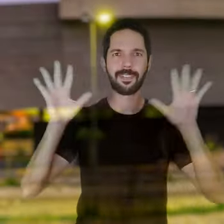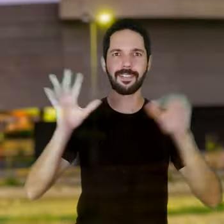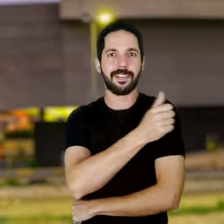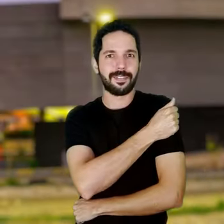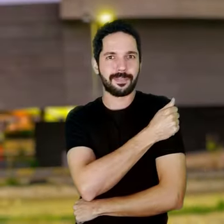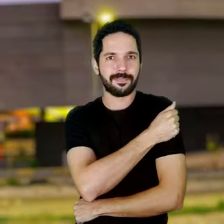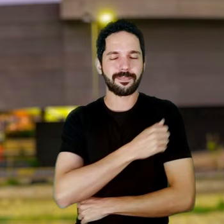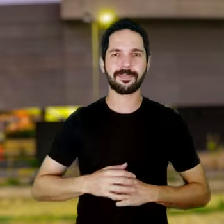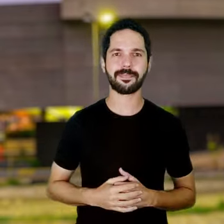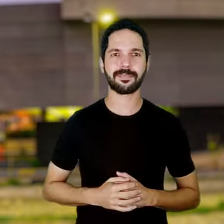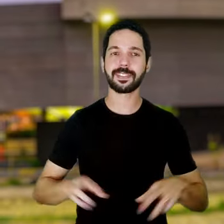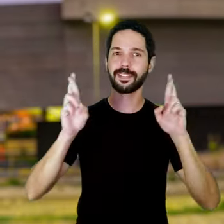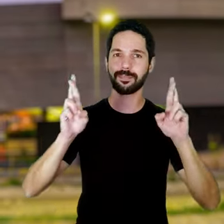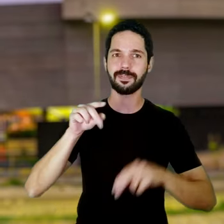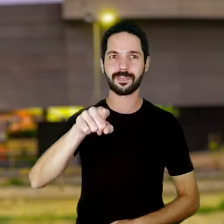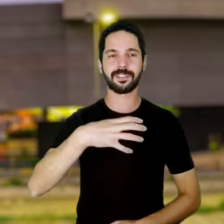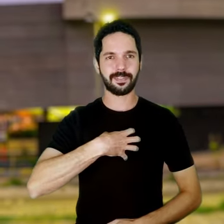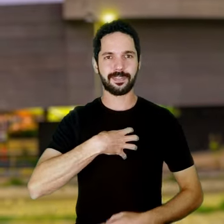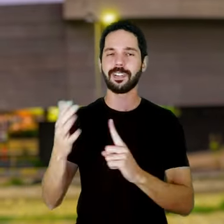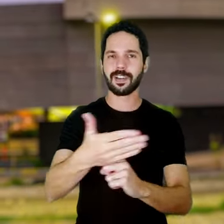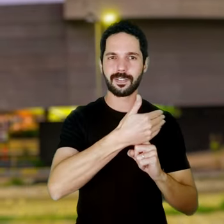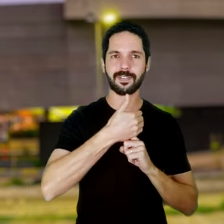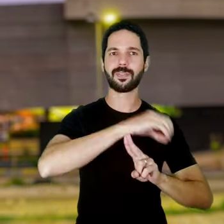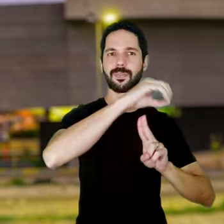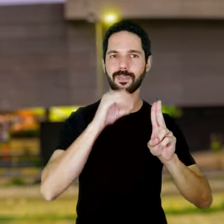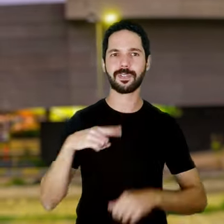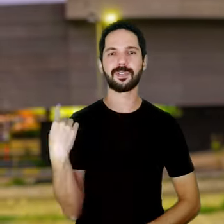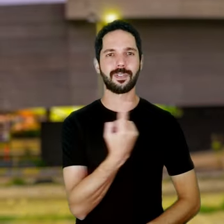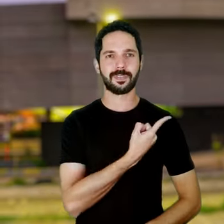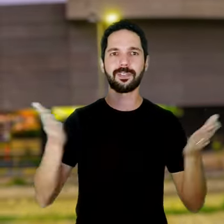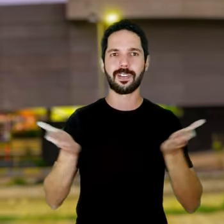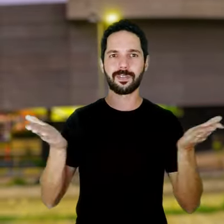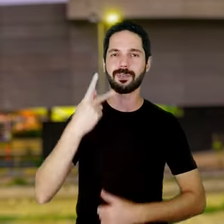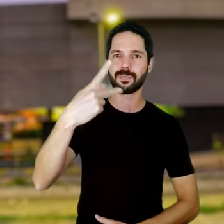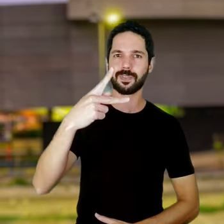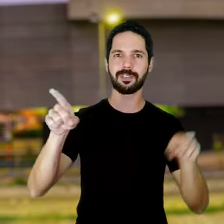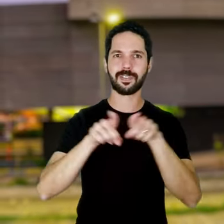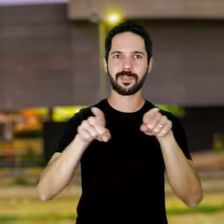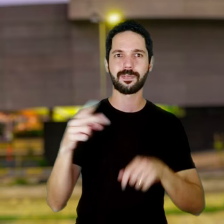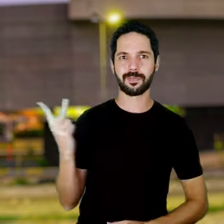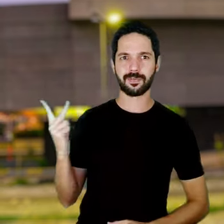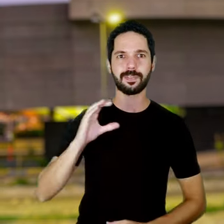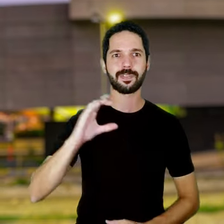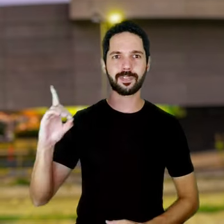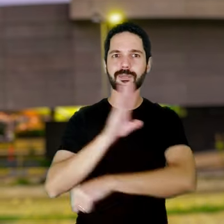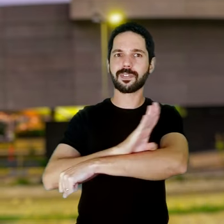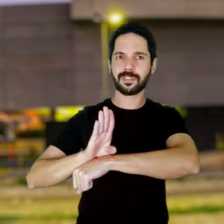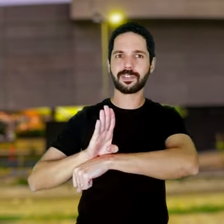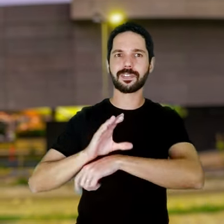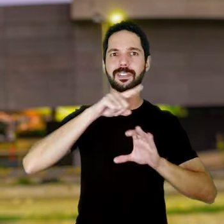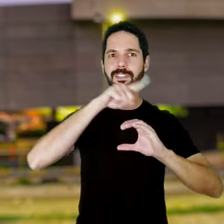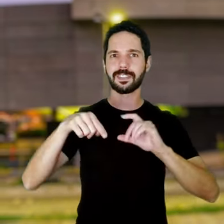Olá, discentes. Sintam-se acolhidos em nossa universidade, que, aliás, agora é sua também. Nós somos a coordenação do Bacharelado em